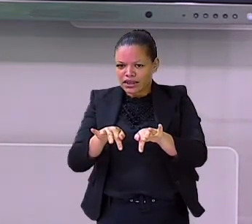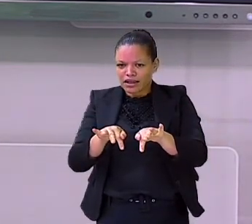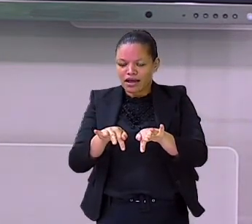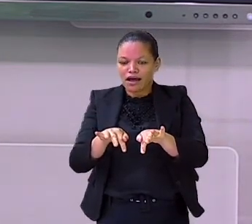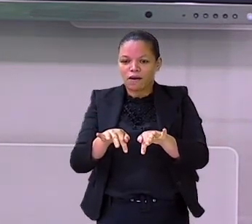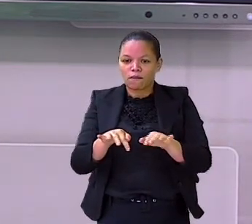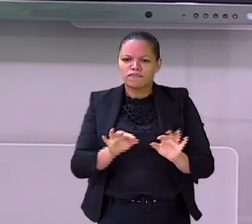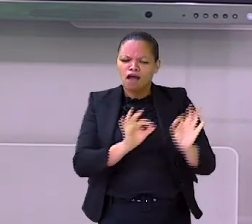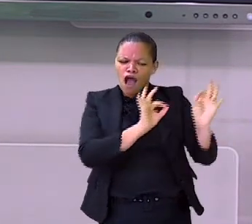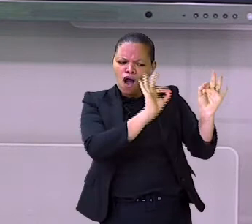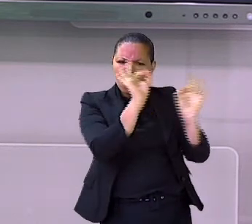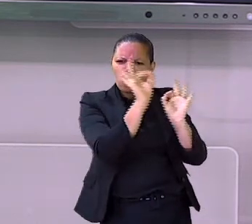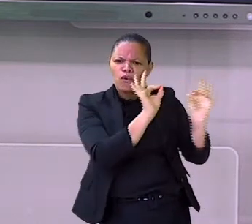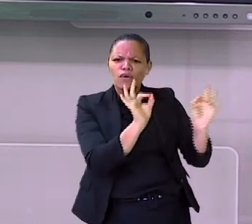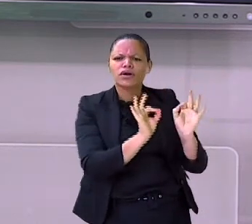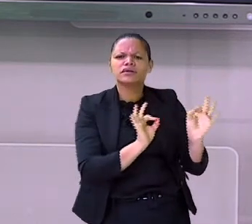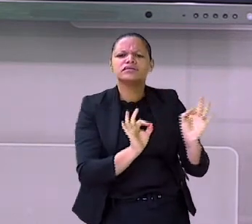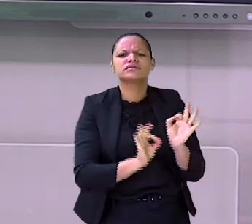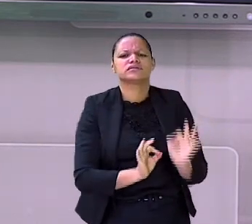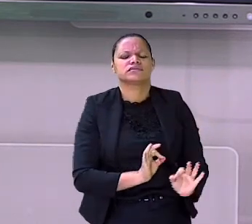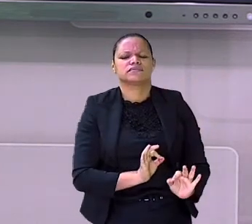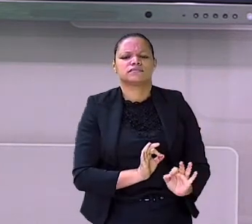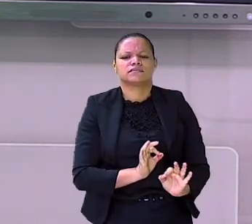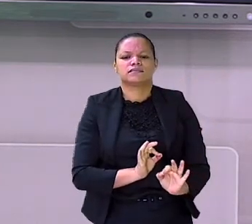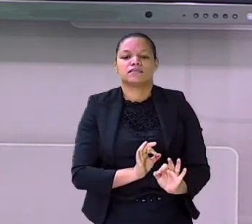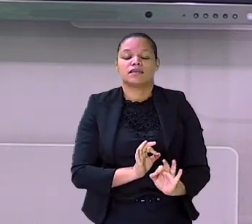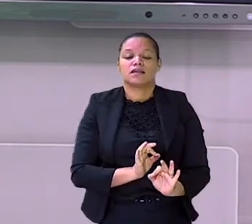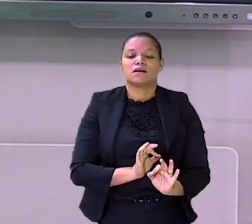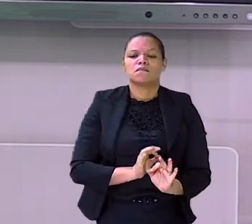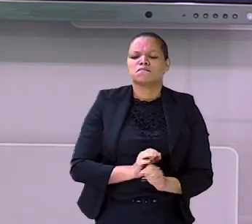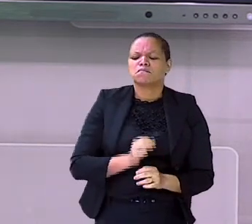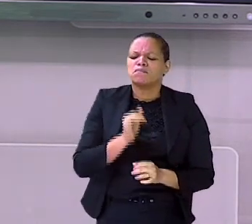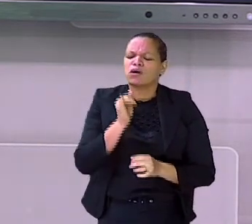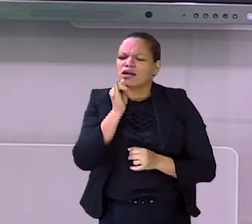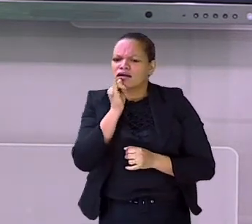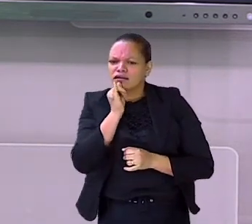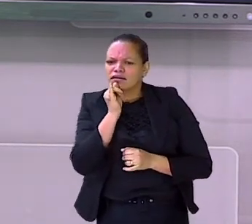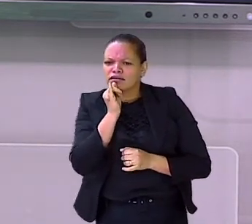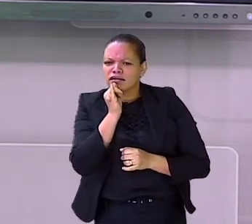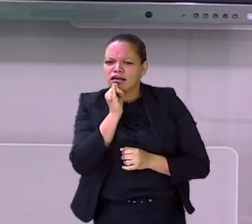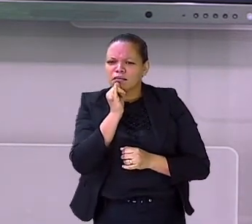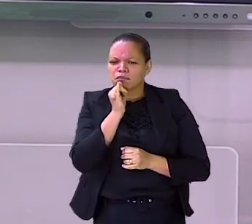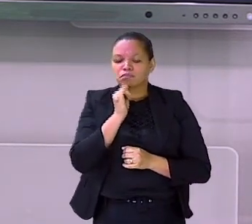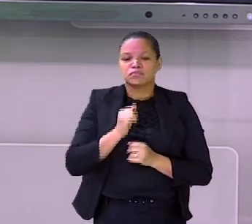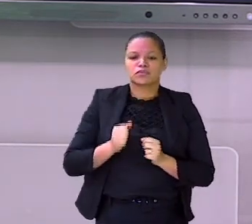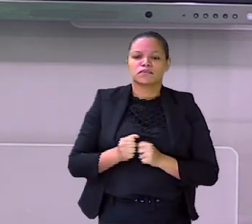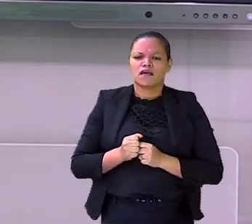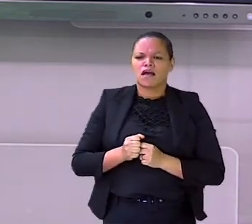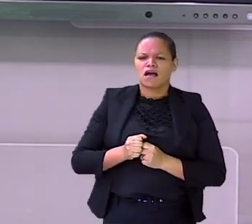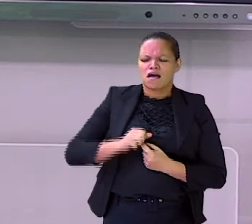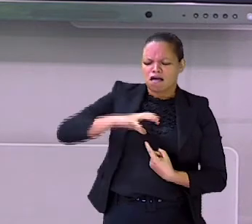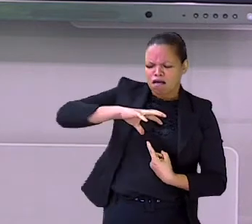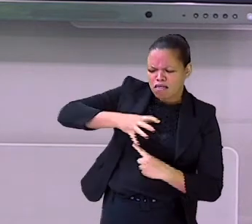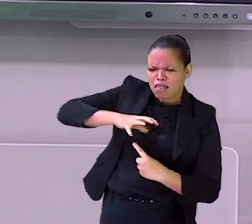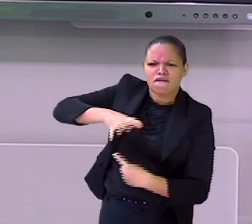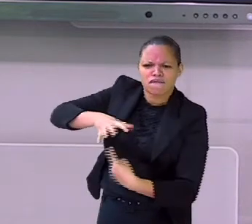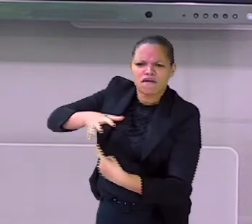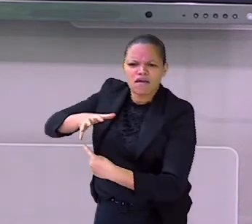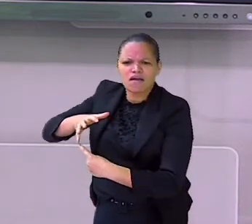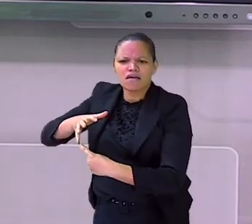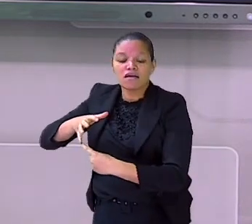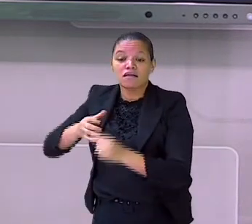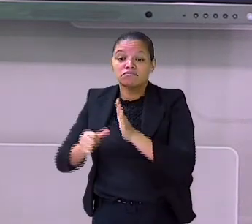feira, primeiro assunto que você vai falar, você vai apresentar a feira, onde ela